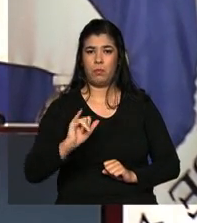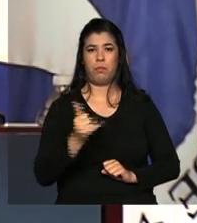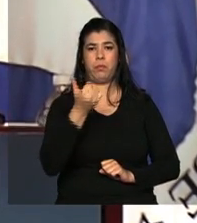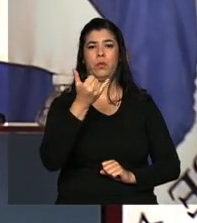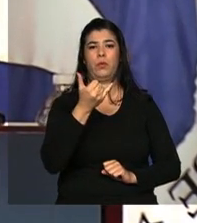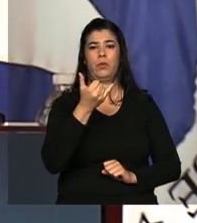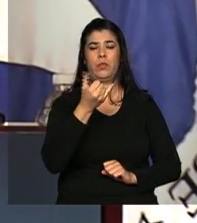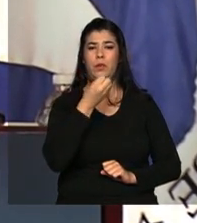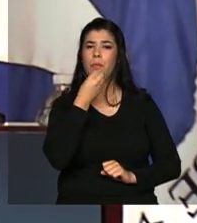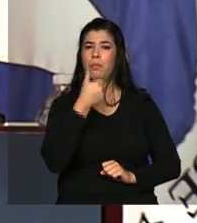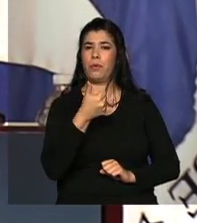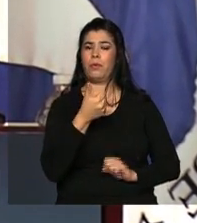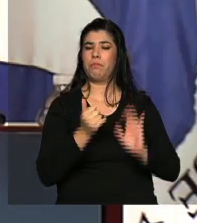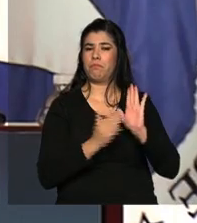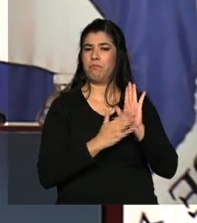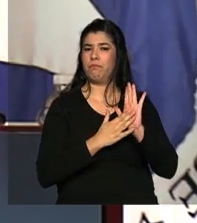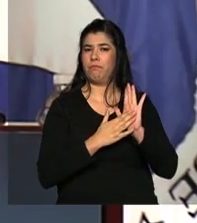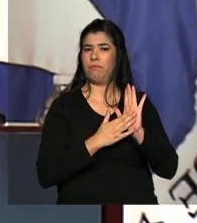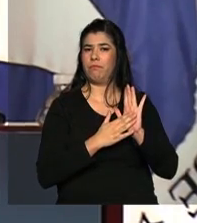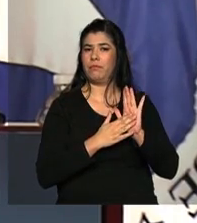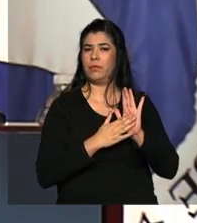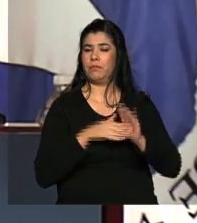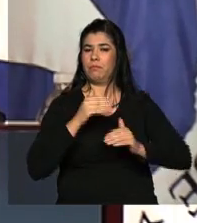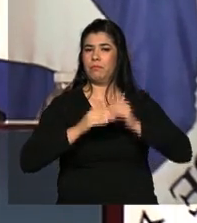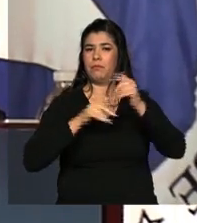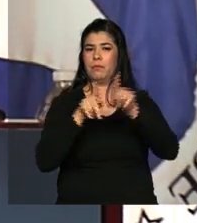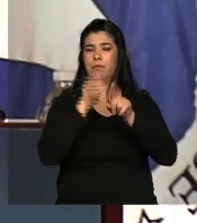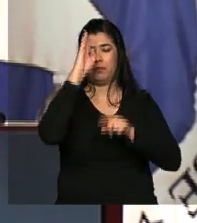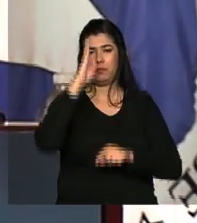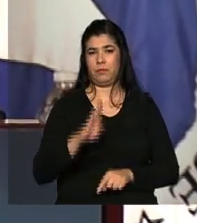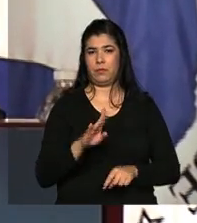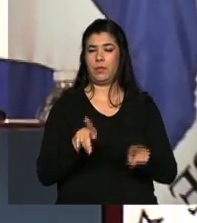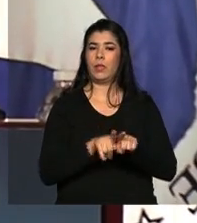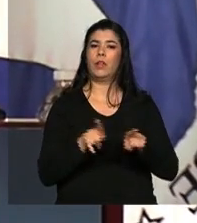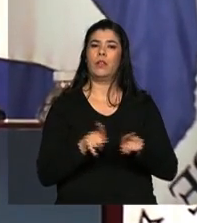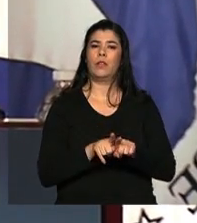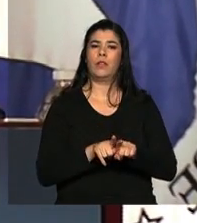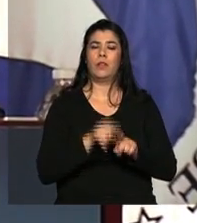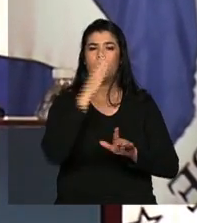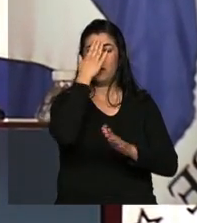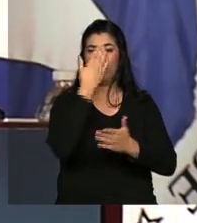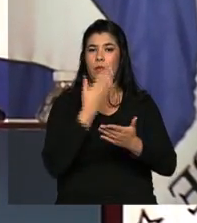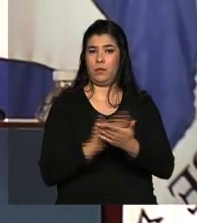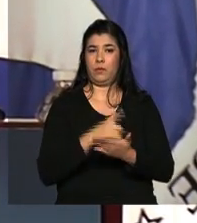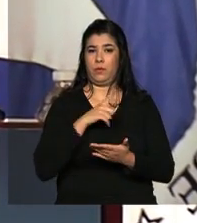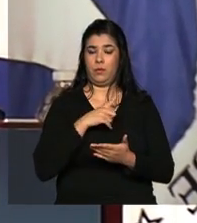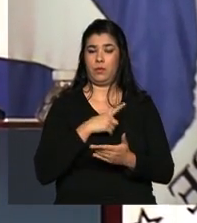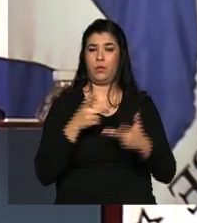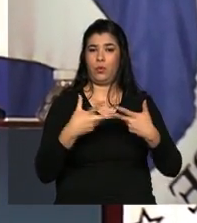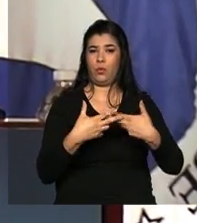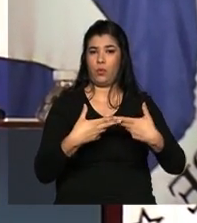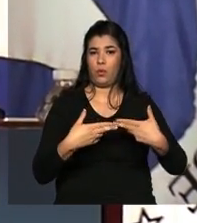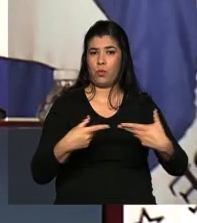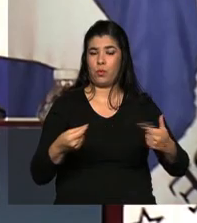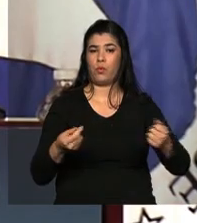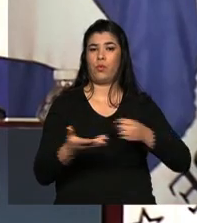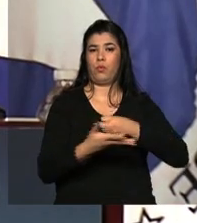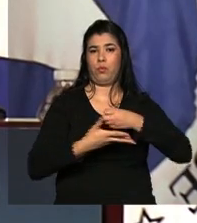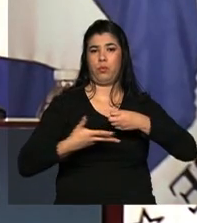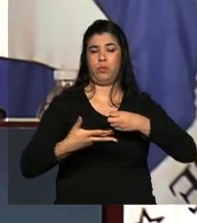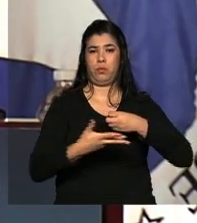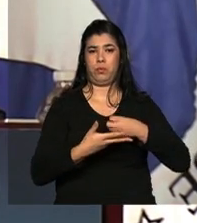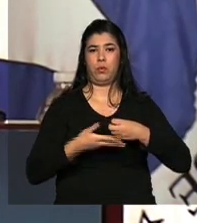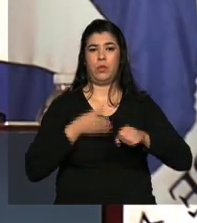de investimento no Brasil. Podem ter certeza que existe condições e estabilidade para esse